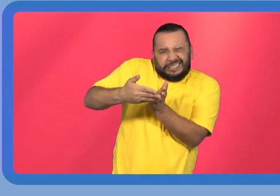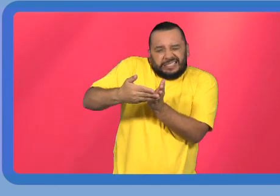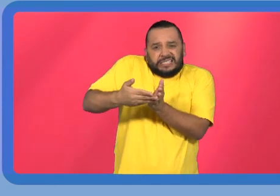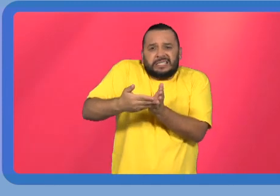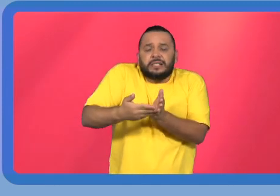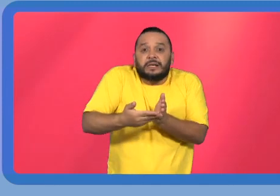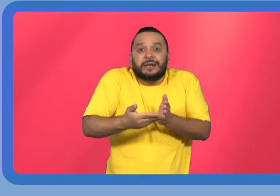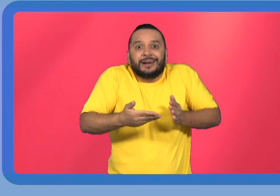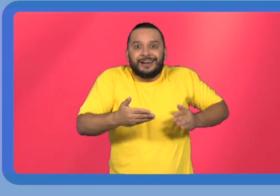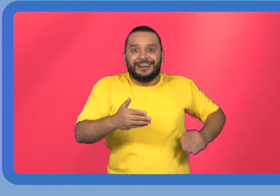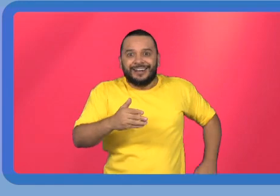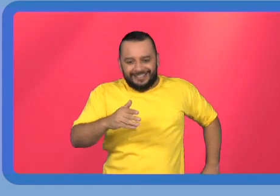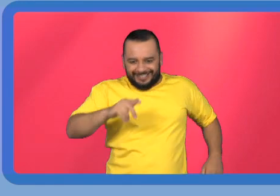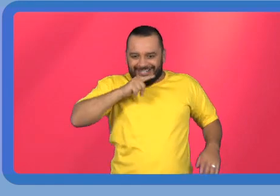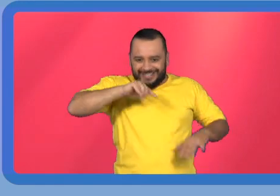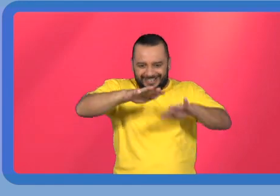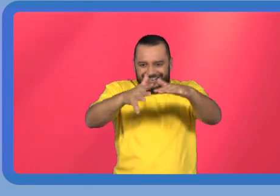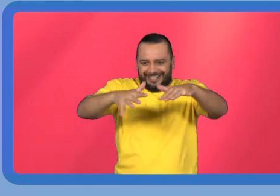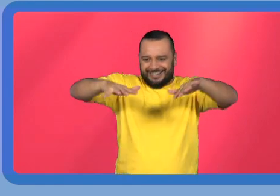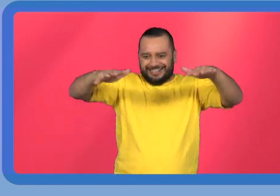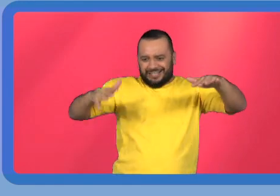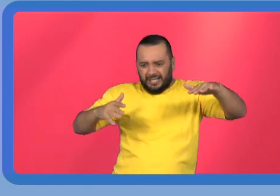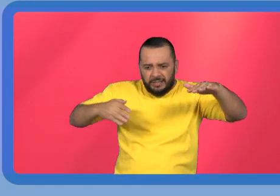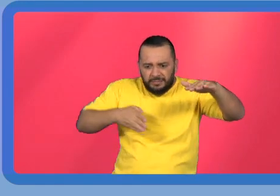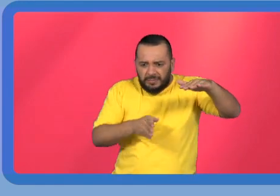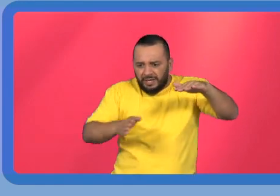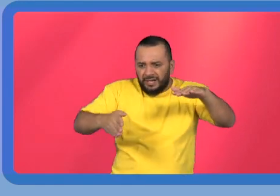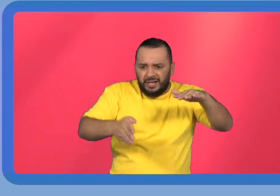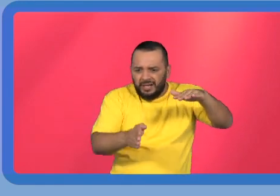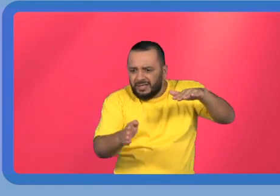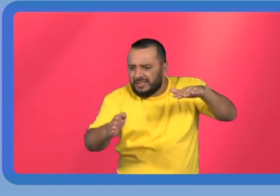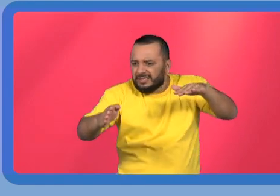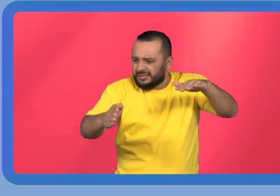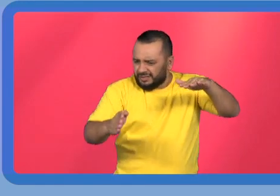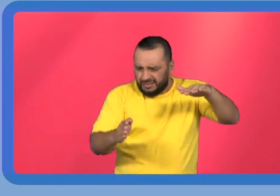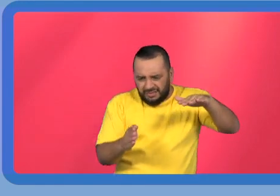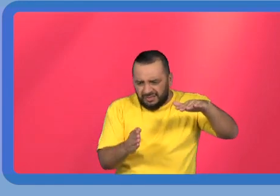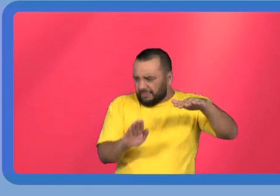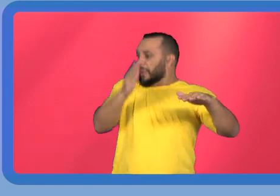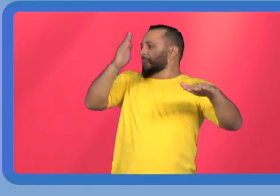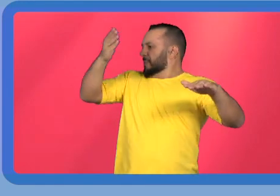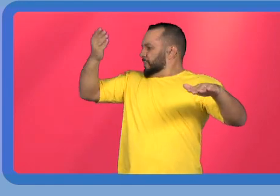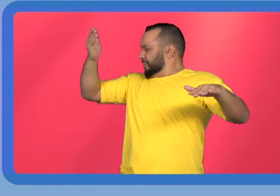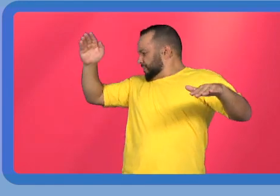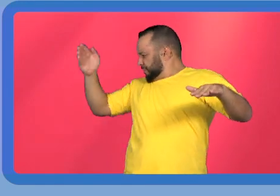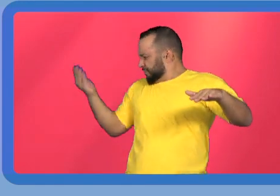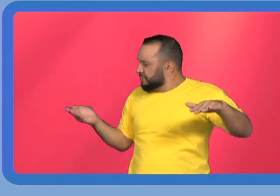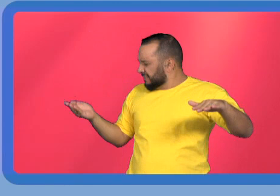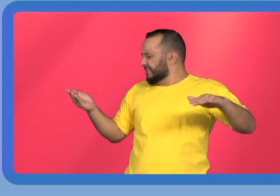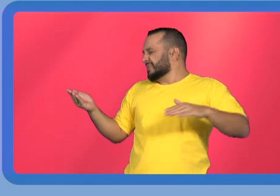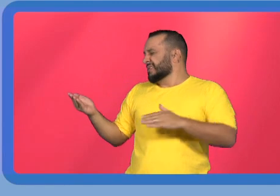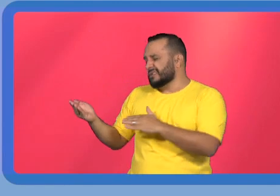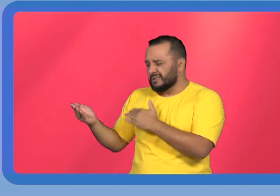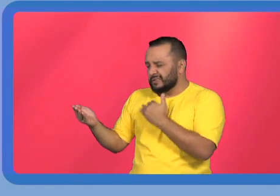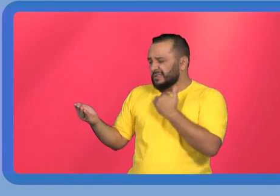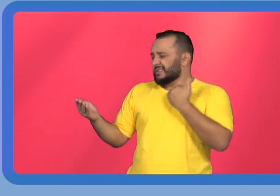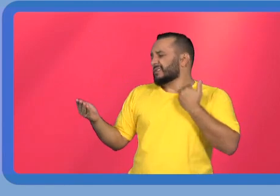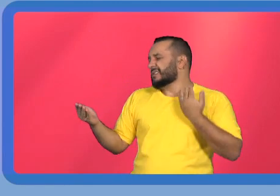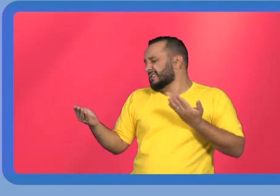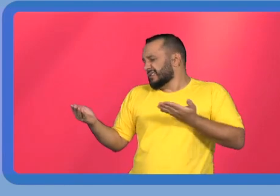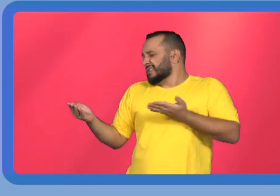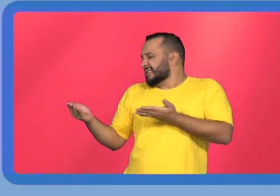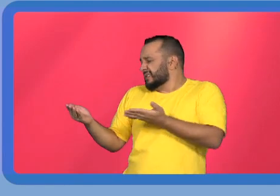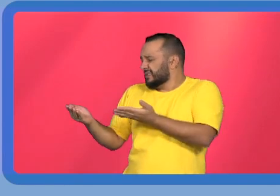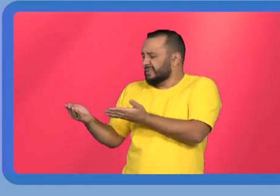Como pode um peixe vivo viver fora d'água fria? Como pode um peixe vivo